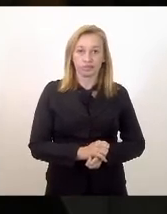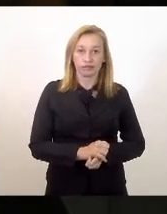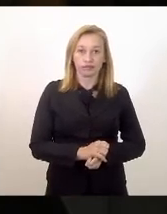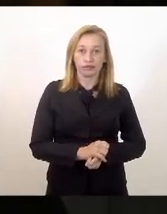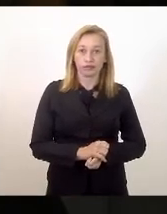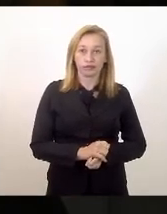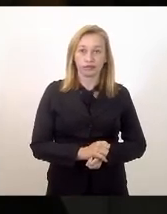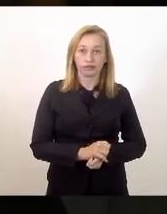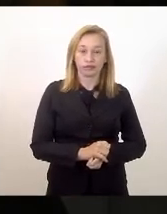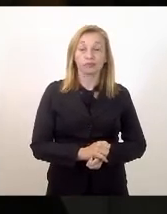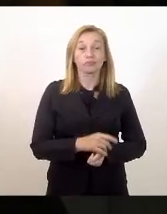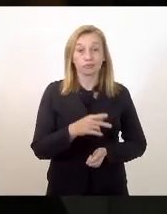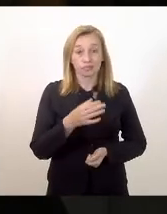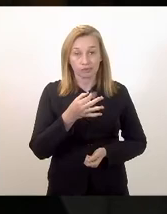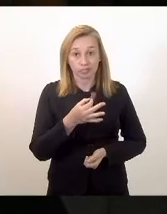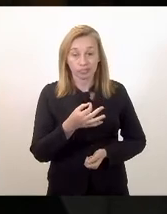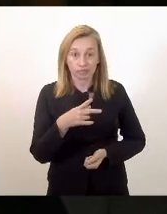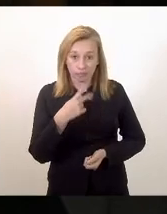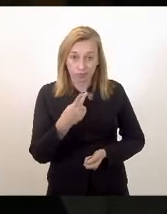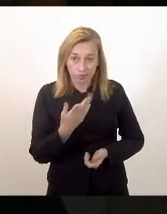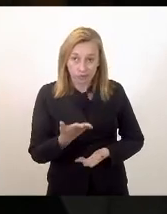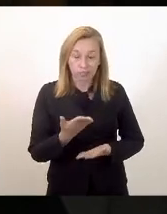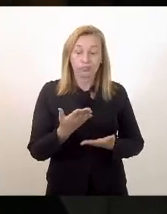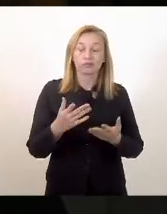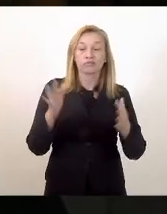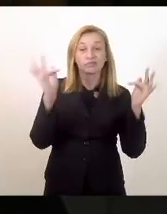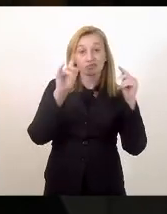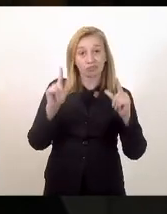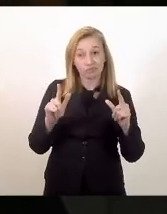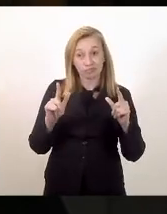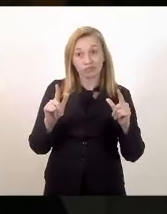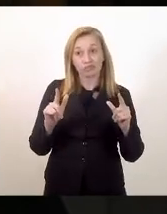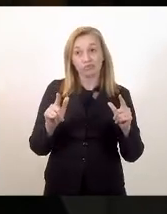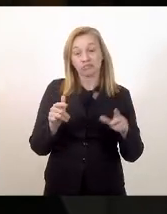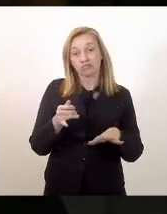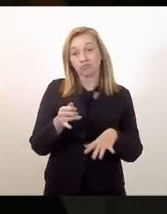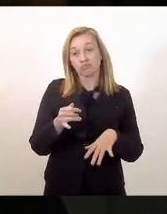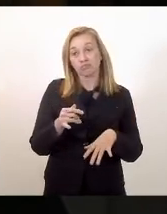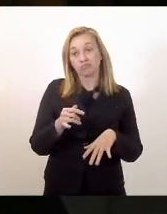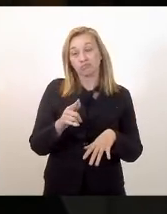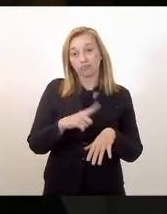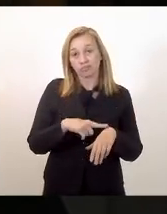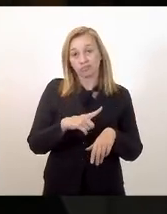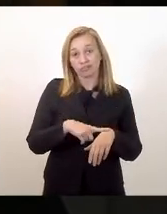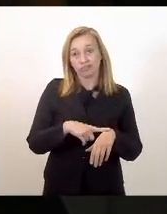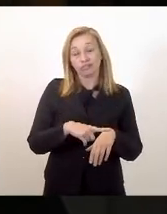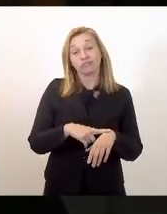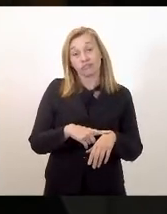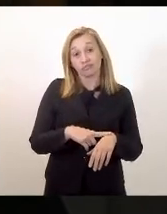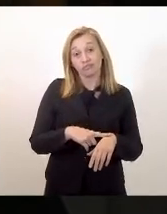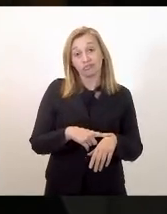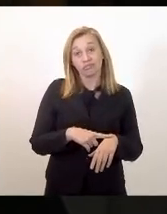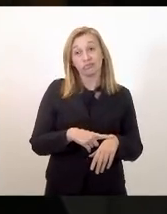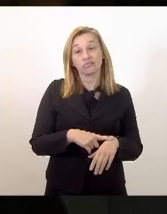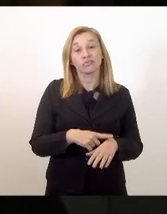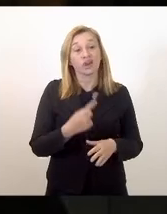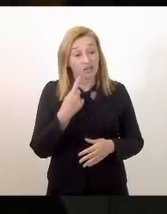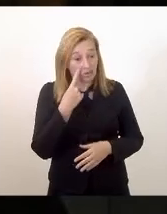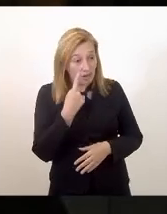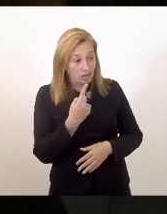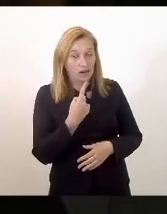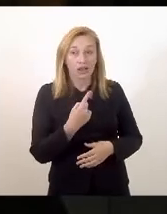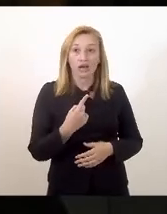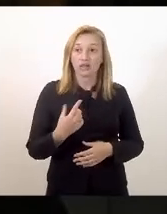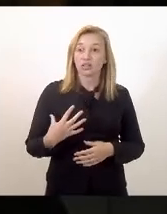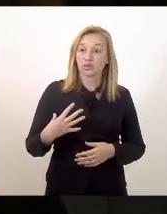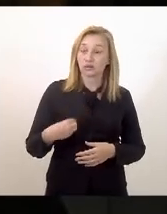esse depoimento desse feliz momento que passei. Estava presente lá, viúva do Renatinho, sua filha está completando